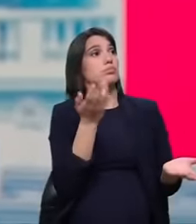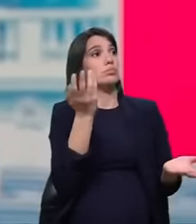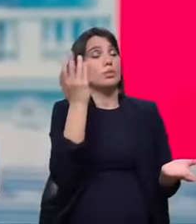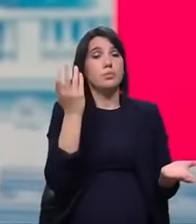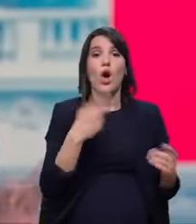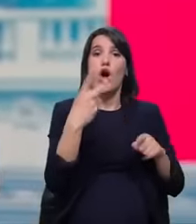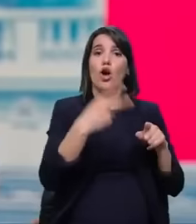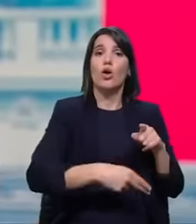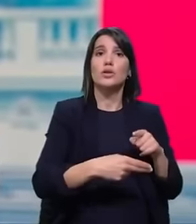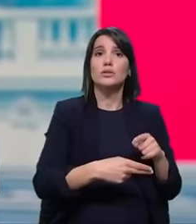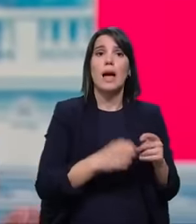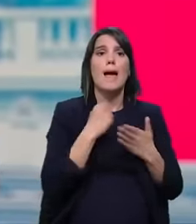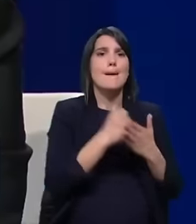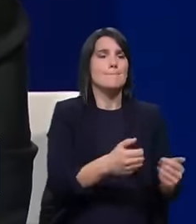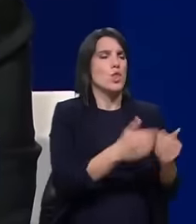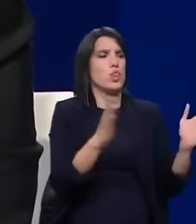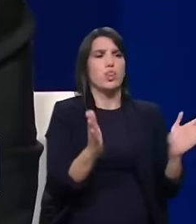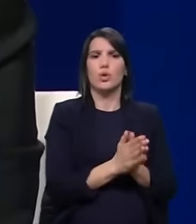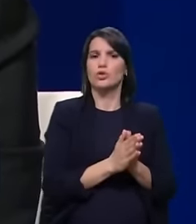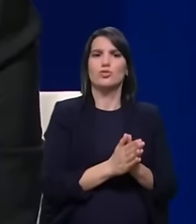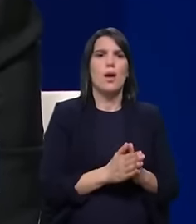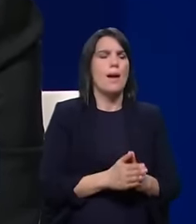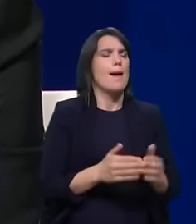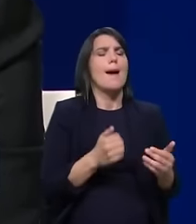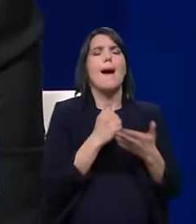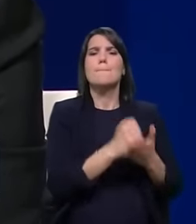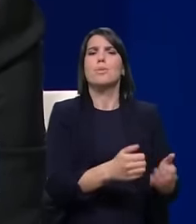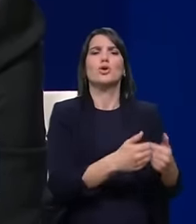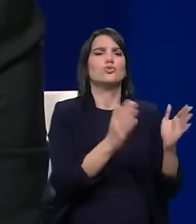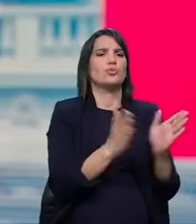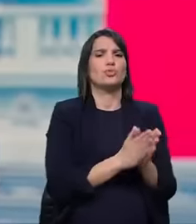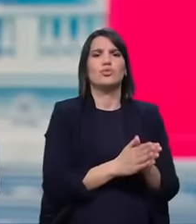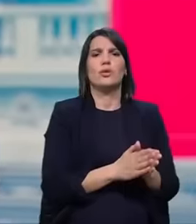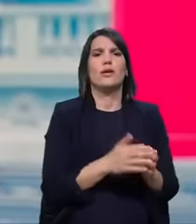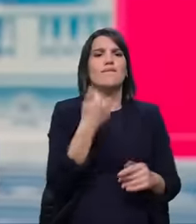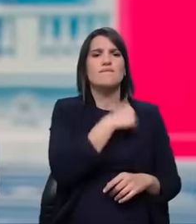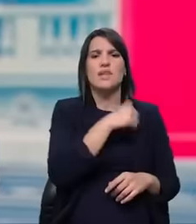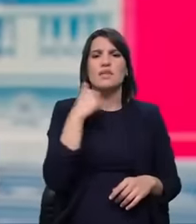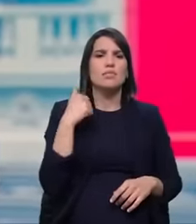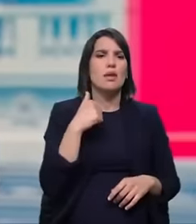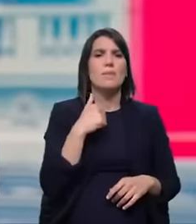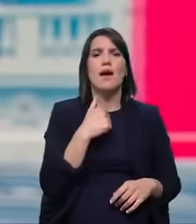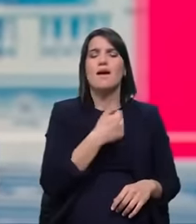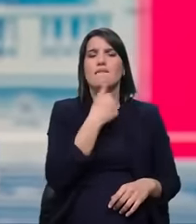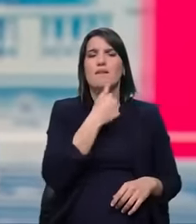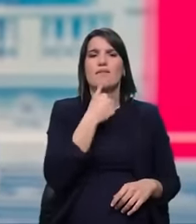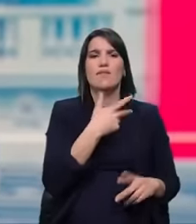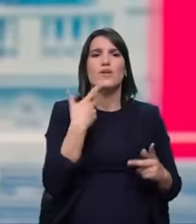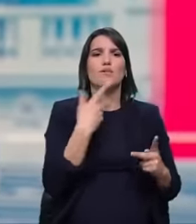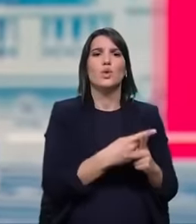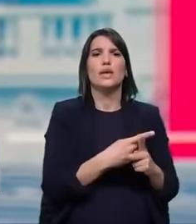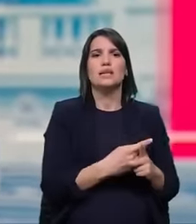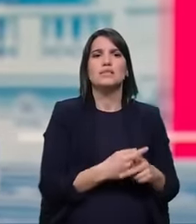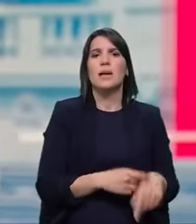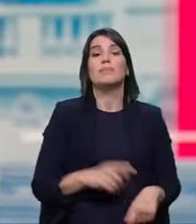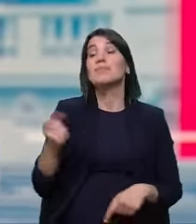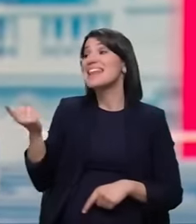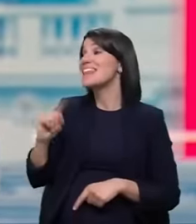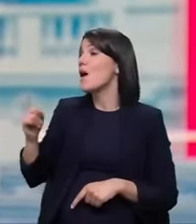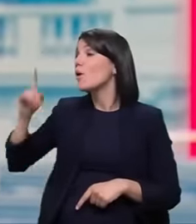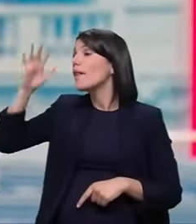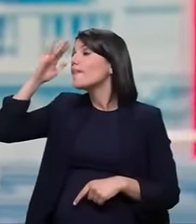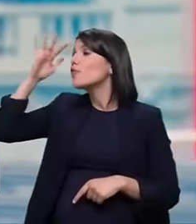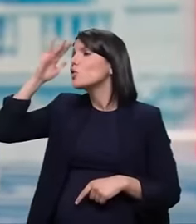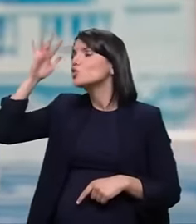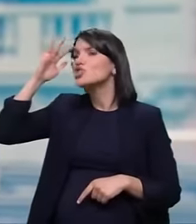circunstância, cortar todos os apoios às vítimas de violência doméstica. A ideologia de género. Diga o que disser, use